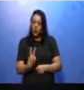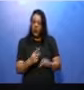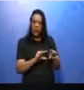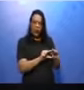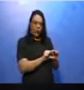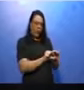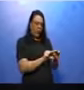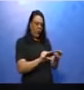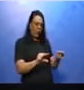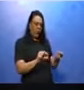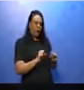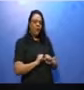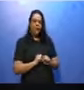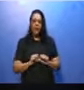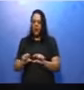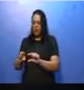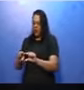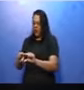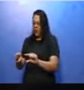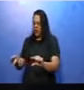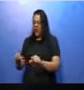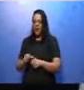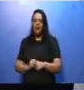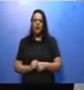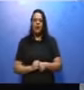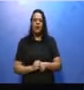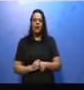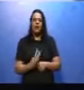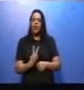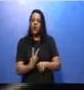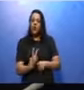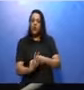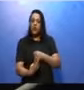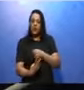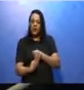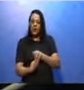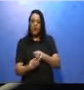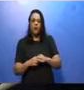Porque eu tenho 2 verbos. Eu tenho o estar e eu tenho o preparar.